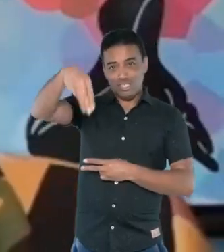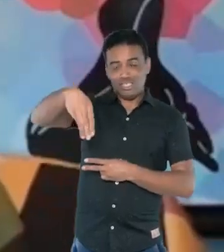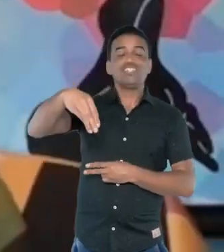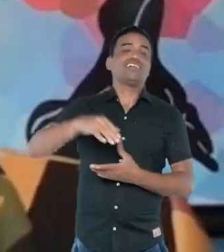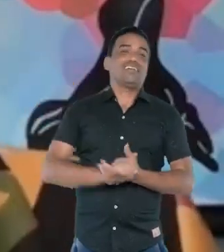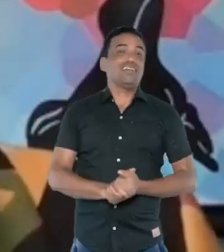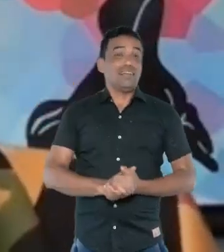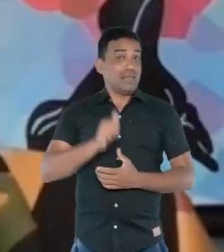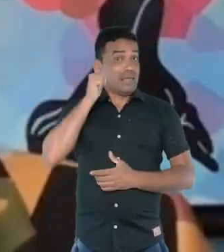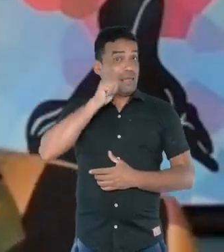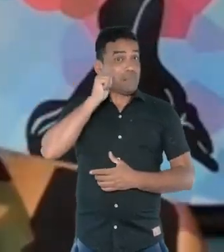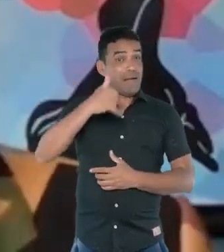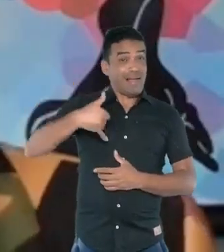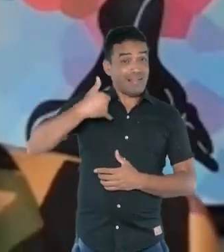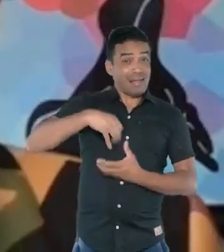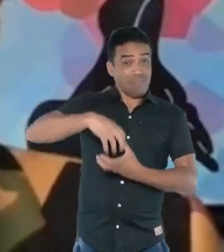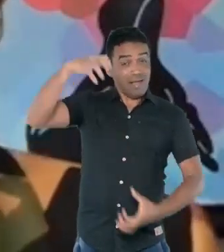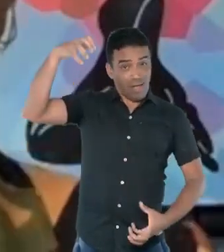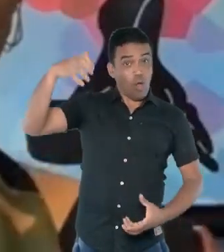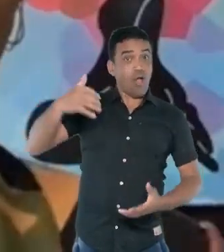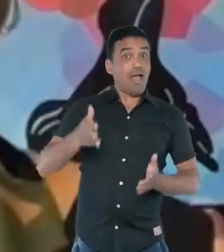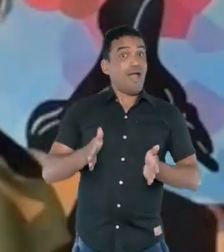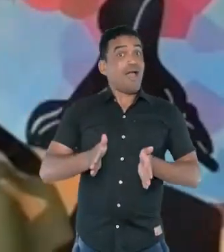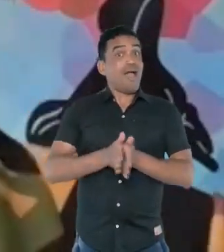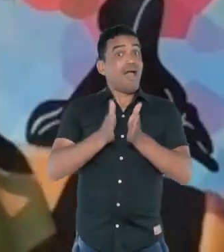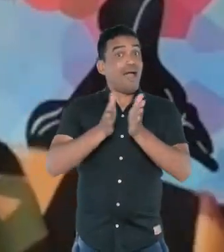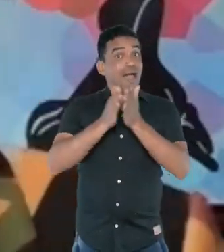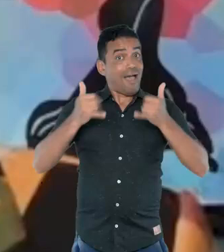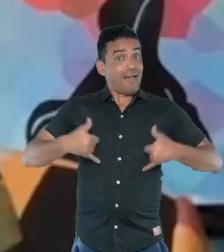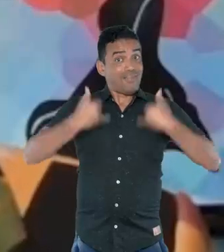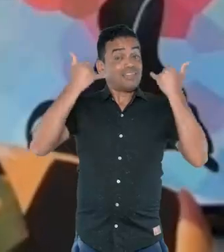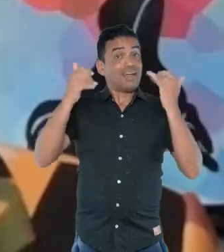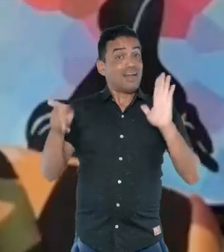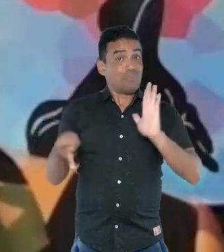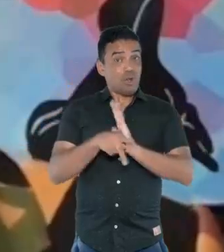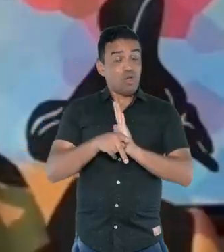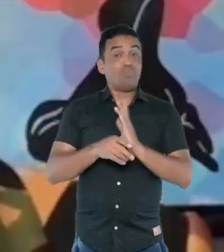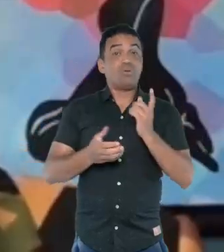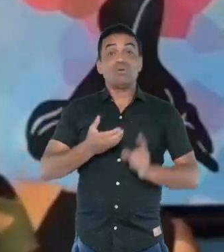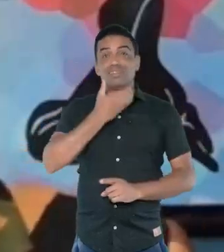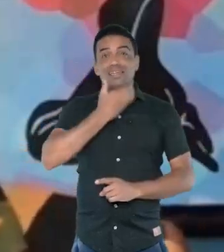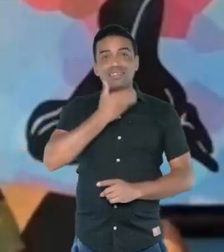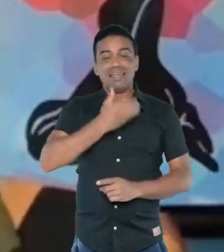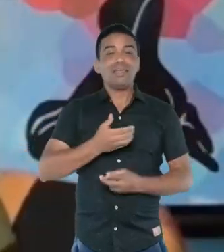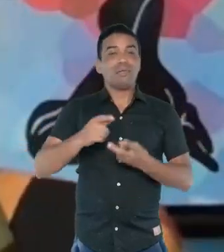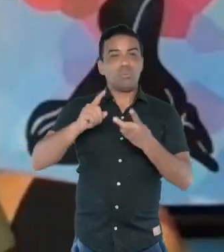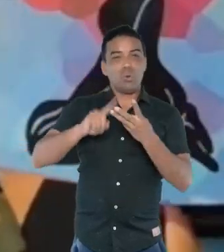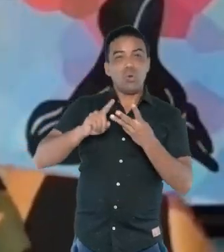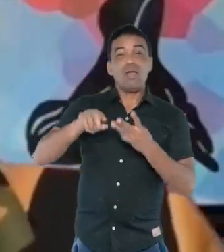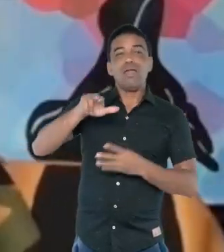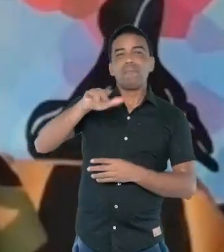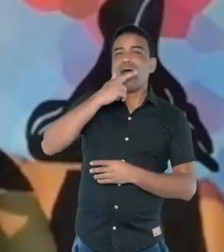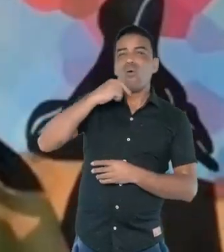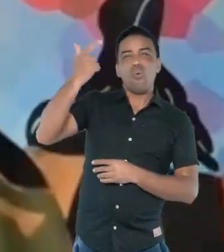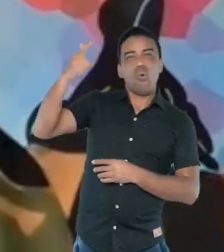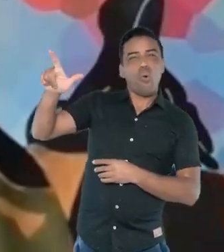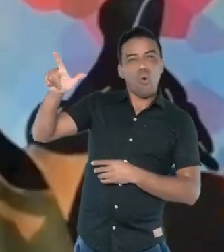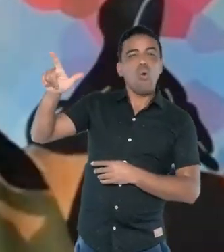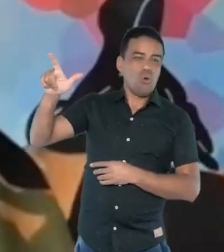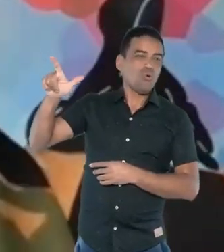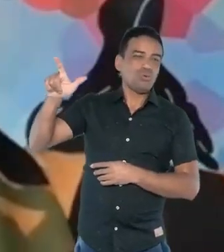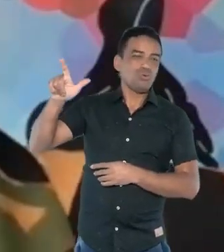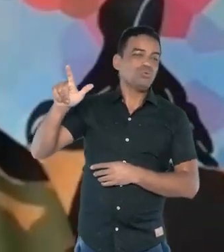No segundo retângulo está a Grazi Mendes, uma mulher negra de cabelos loiros, curtos, rente à cabeça. Ela traja